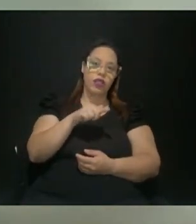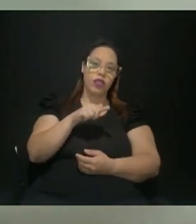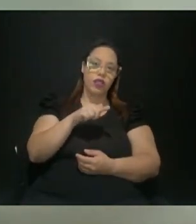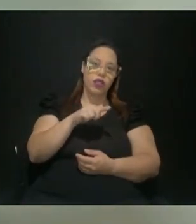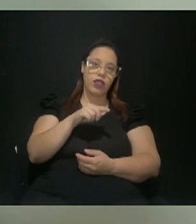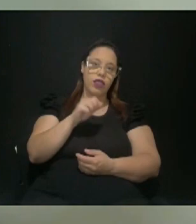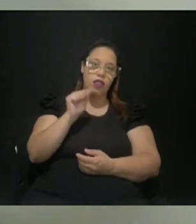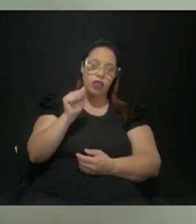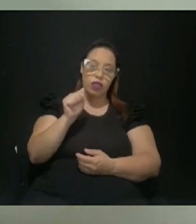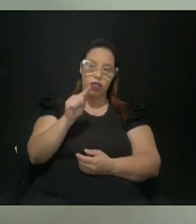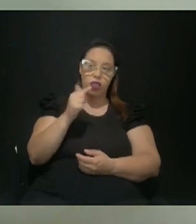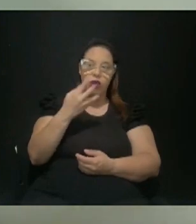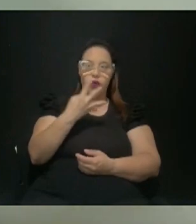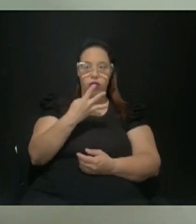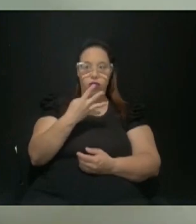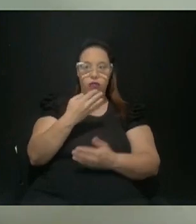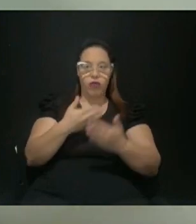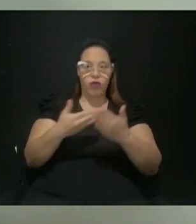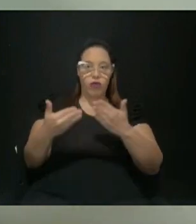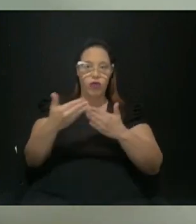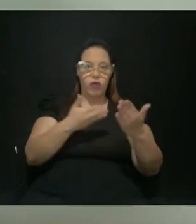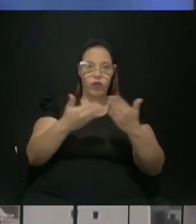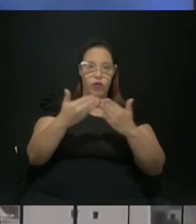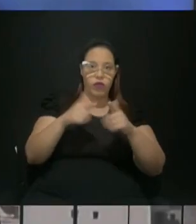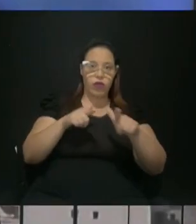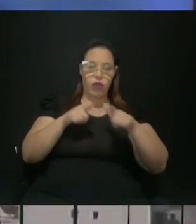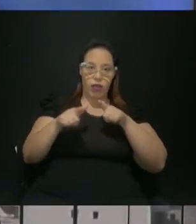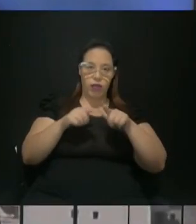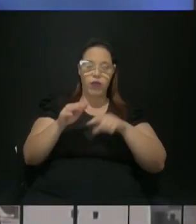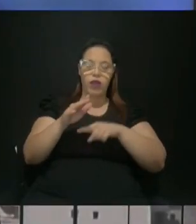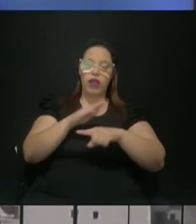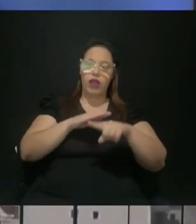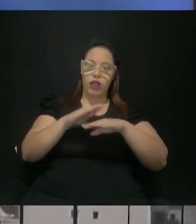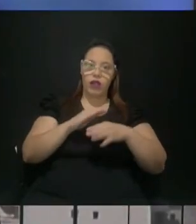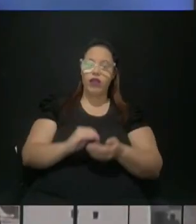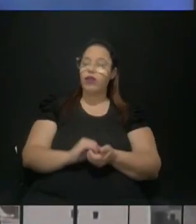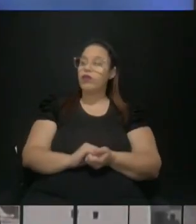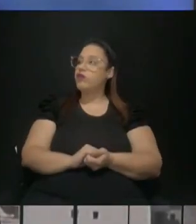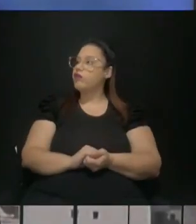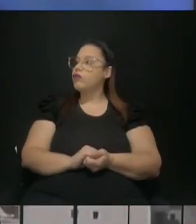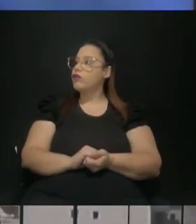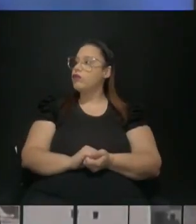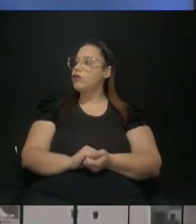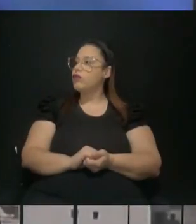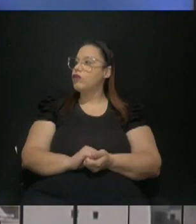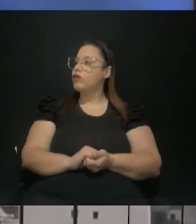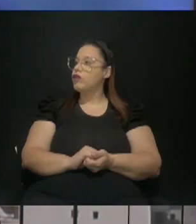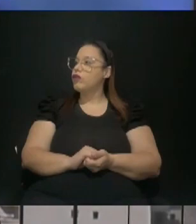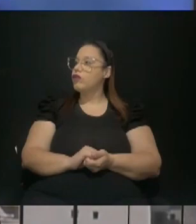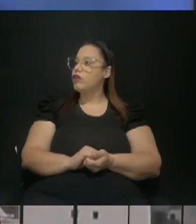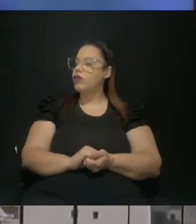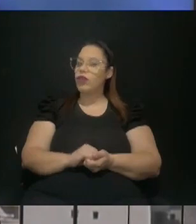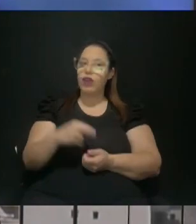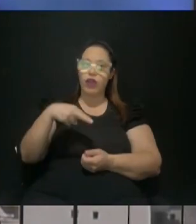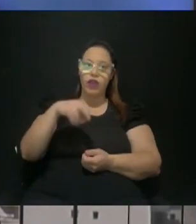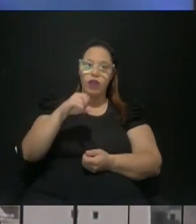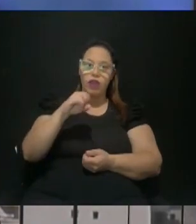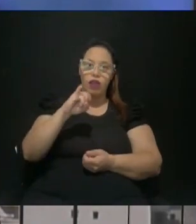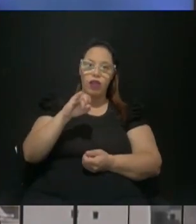gente já trabalha, né, no mercado. Que é de colocar o nitrogênio mais dentro do solo,